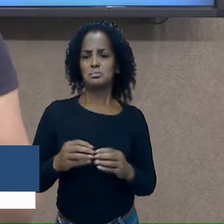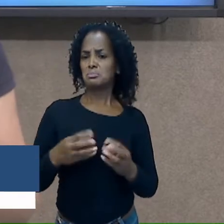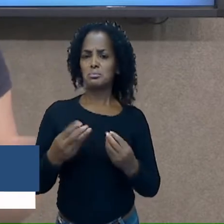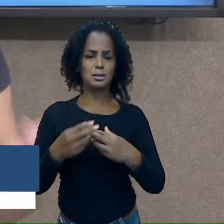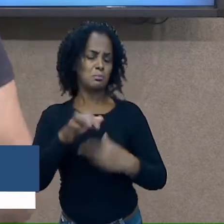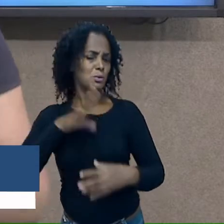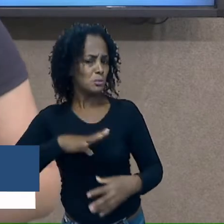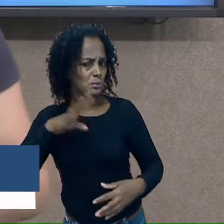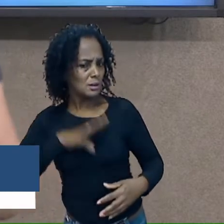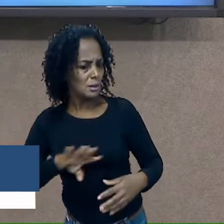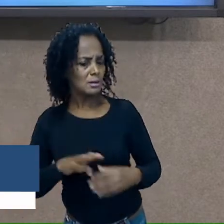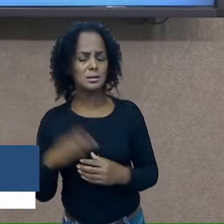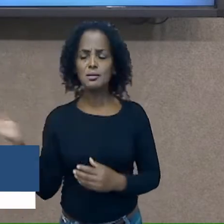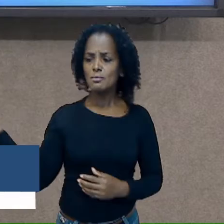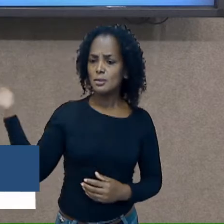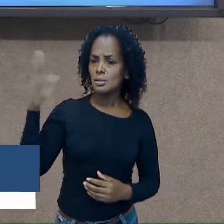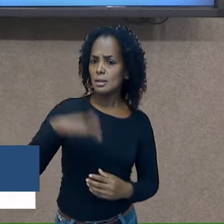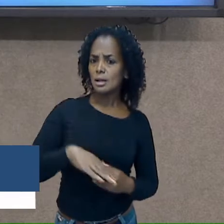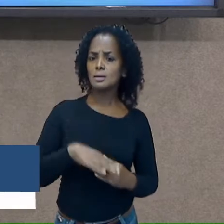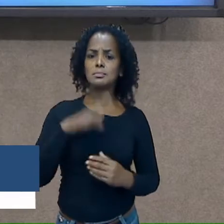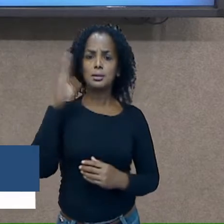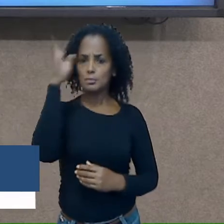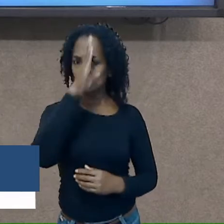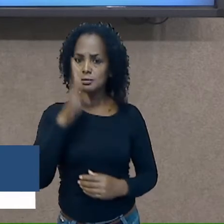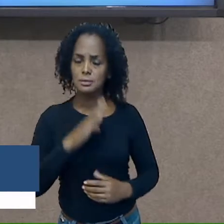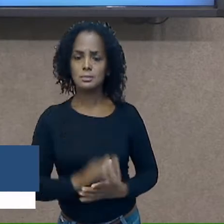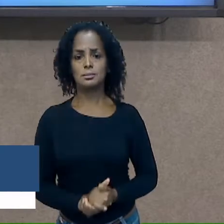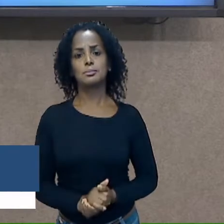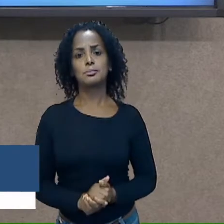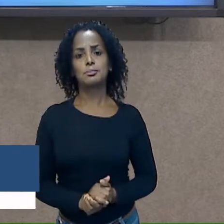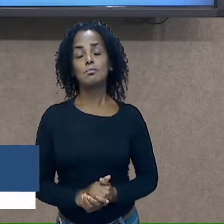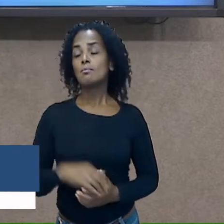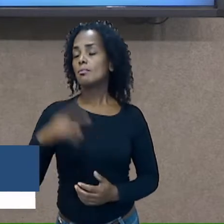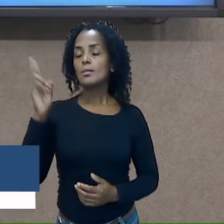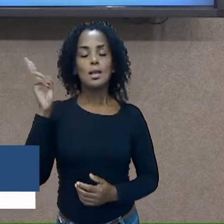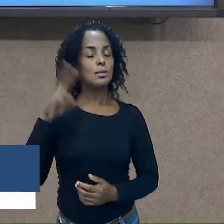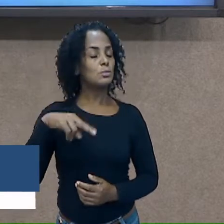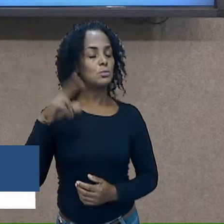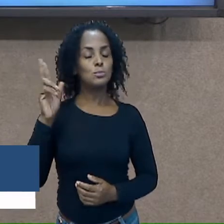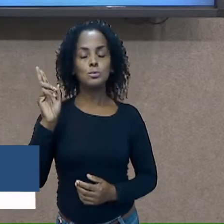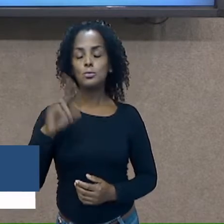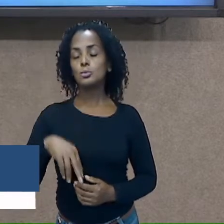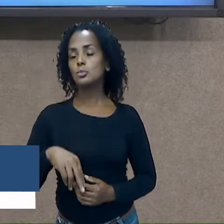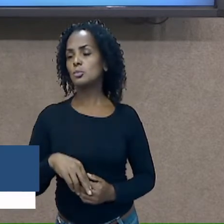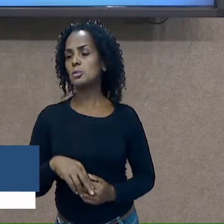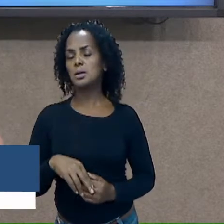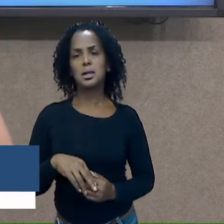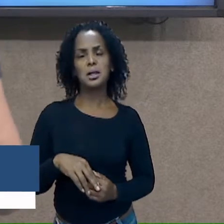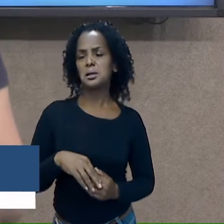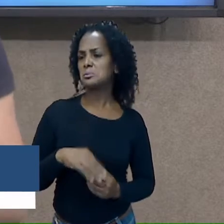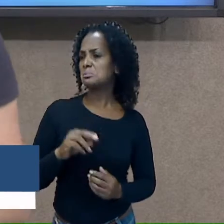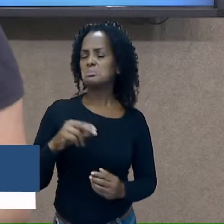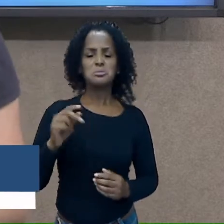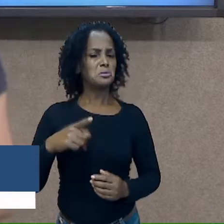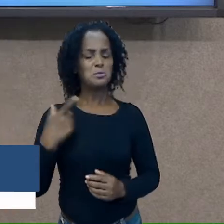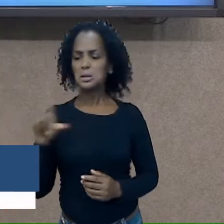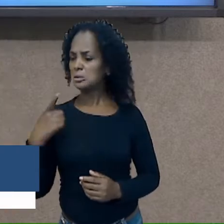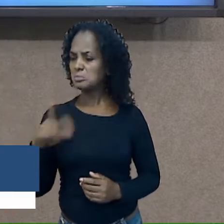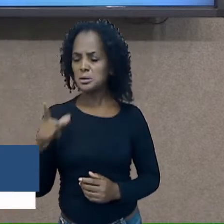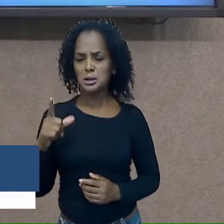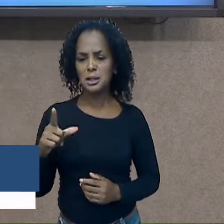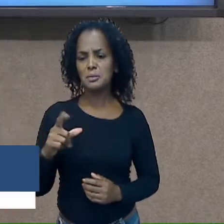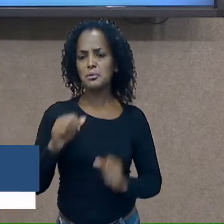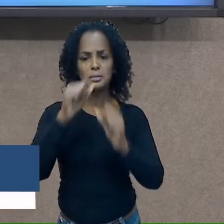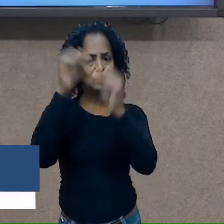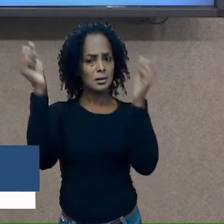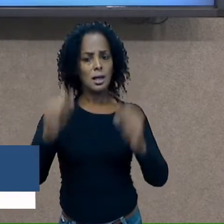artes portuguesas que vieram para o nosso Brasil. Nunca deixou de ter uma característica de arte indígena